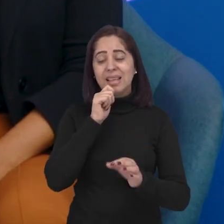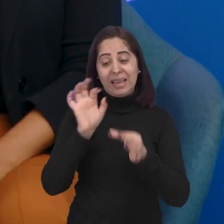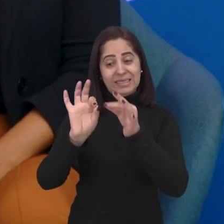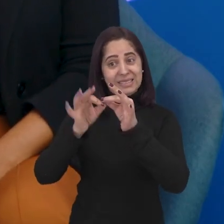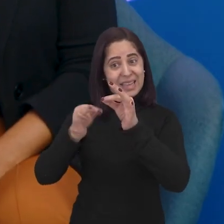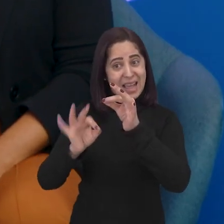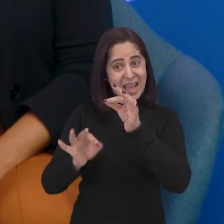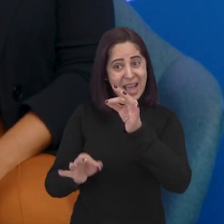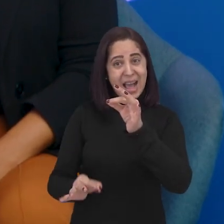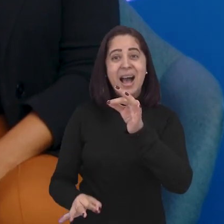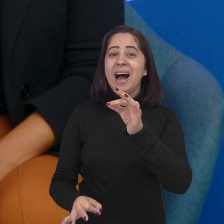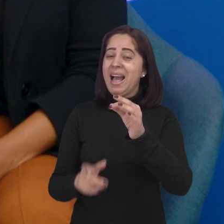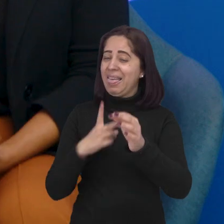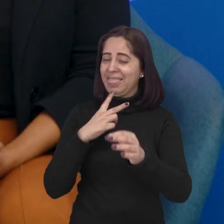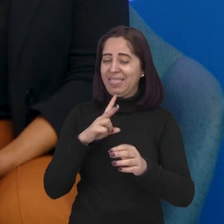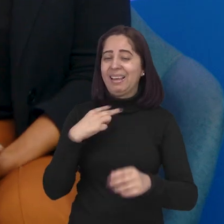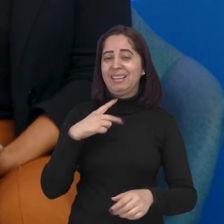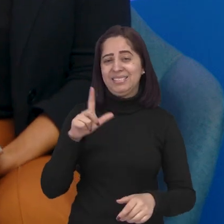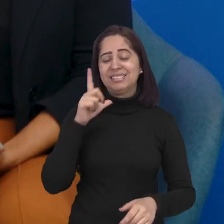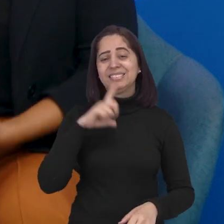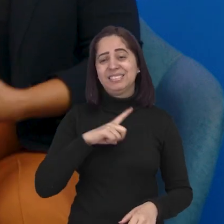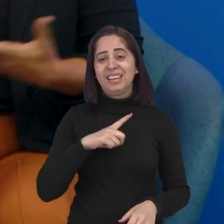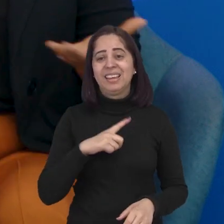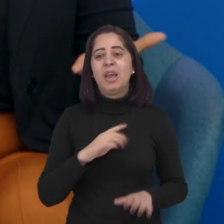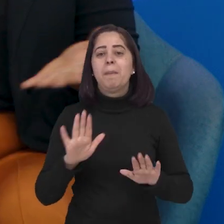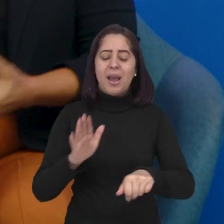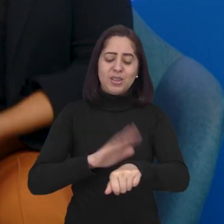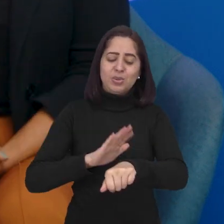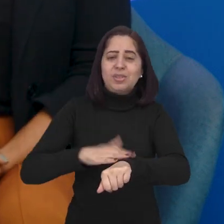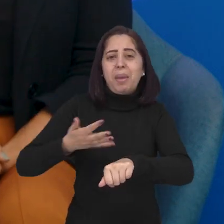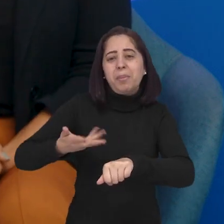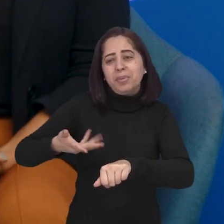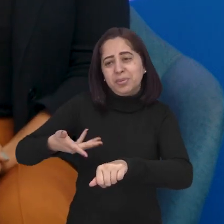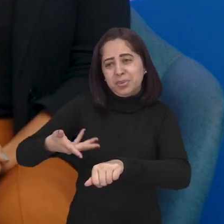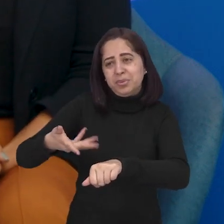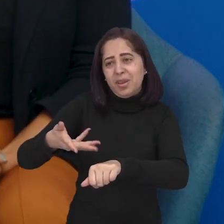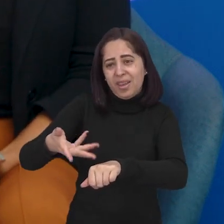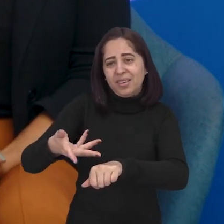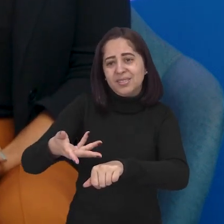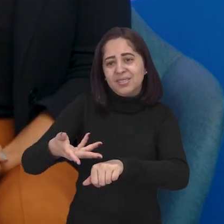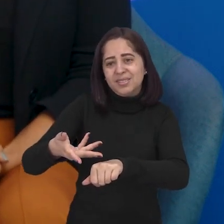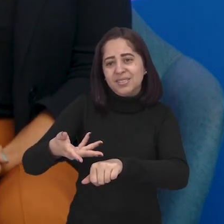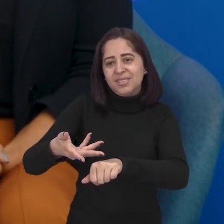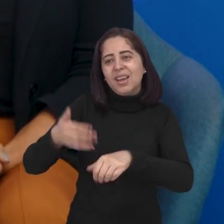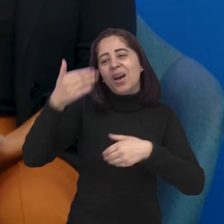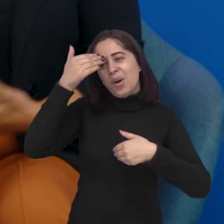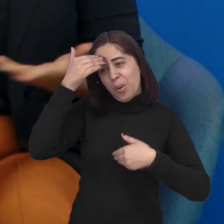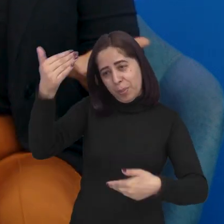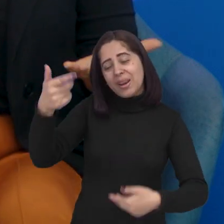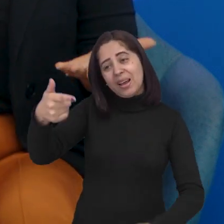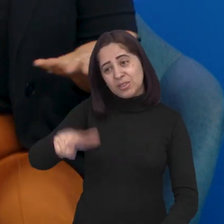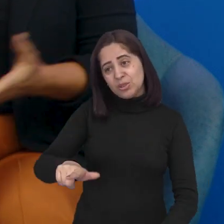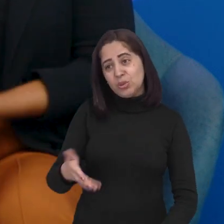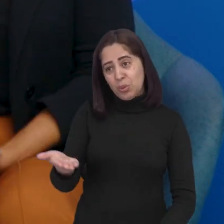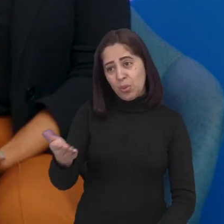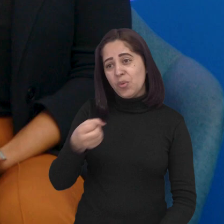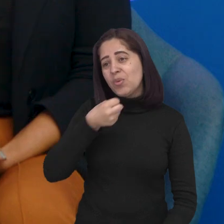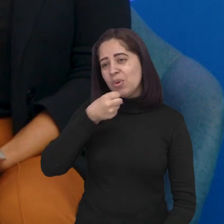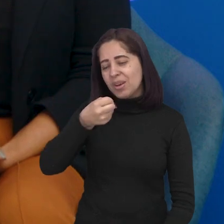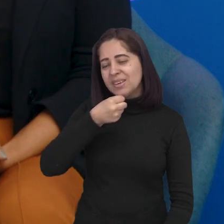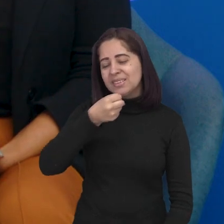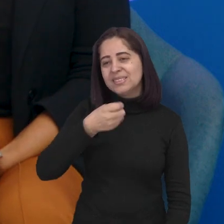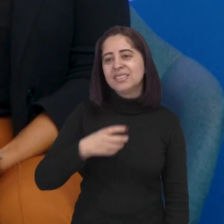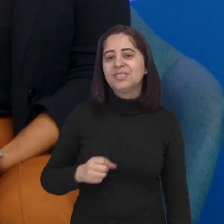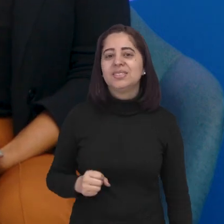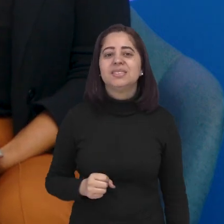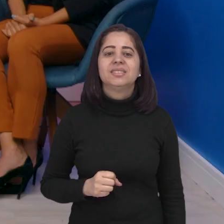estender bastante, tem muito assunto ainda, né, Limão? Mas a gente está com o tempo esgotado aqui já. A gente quer agradecer demais, mais uma